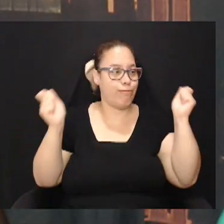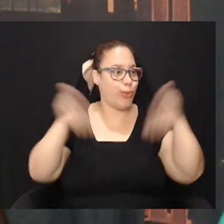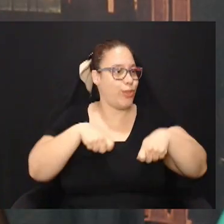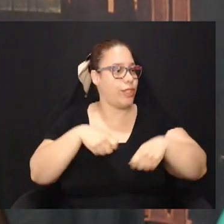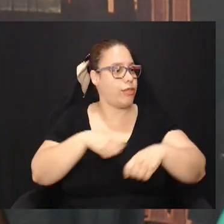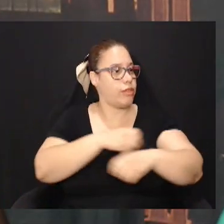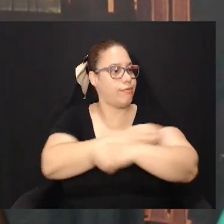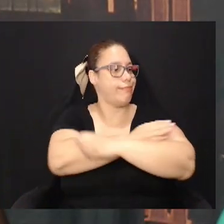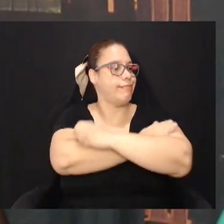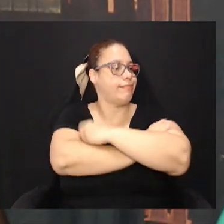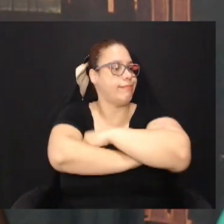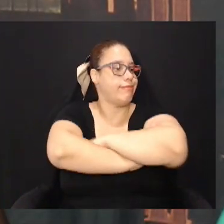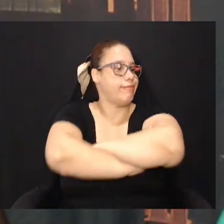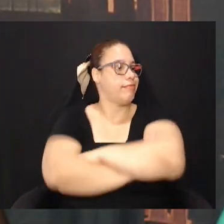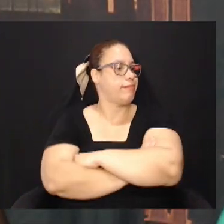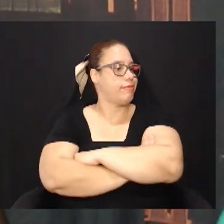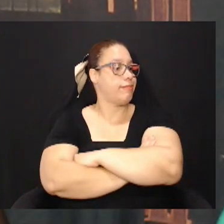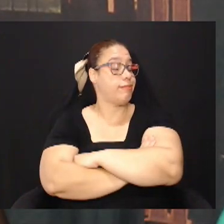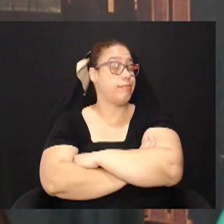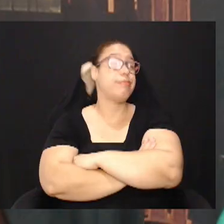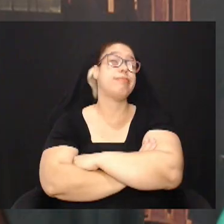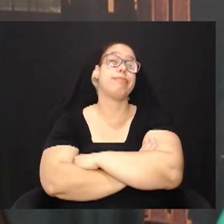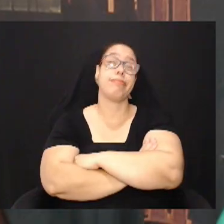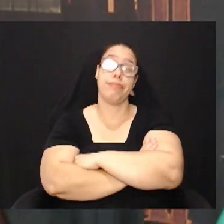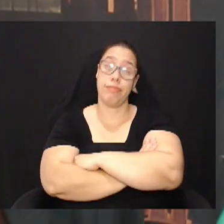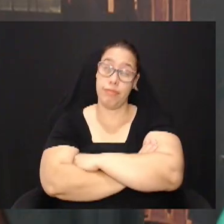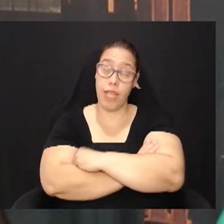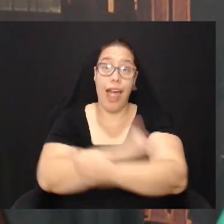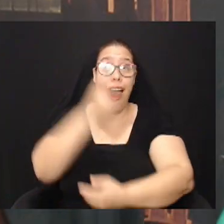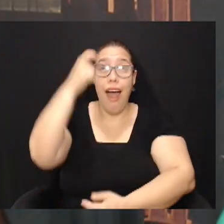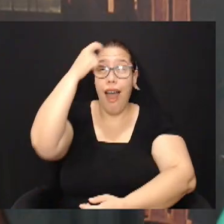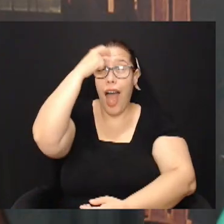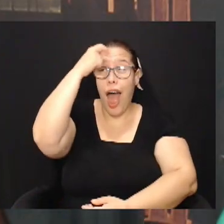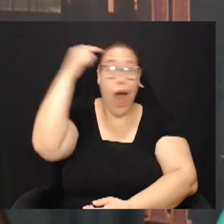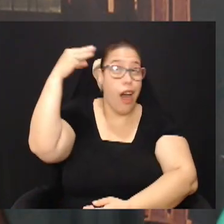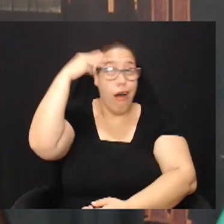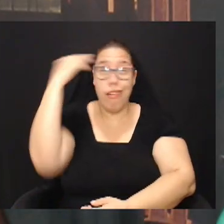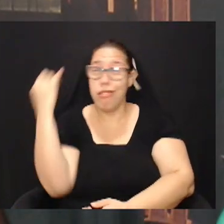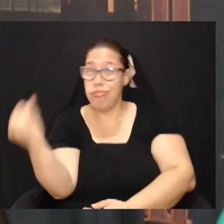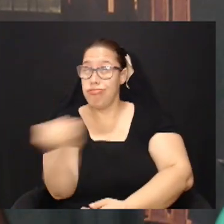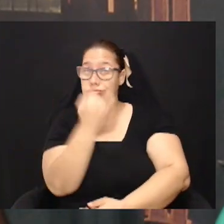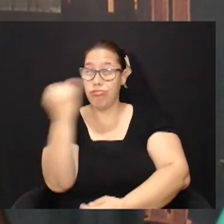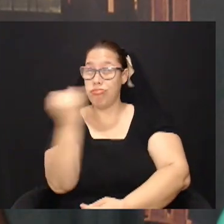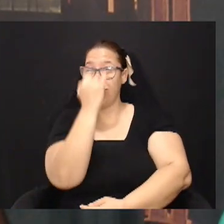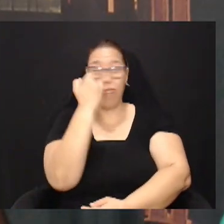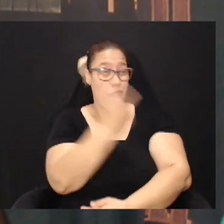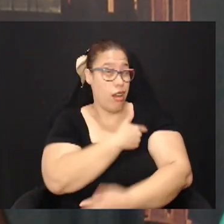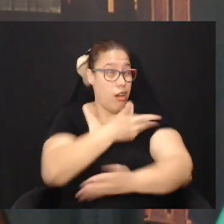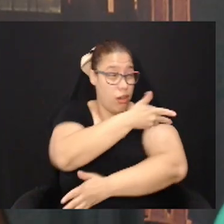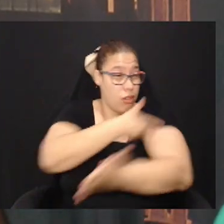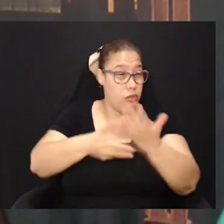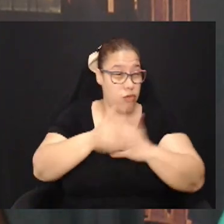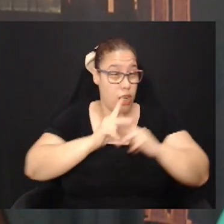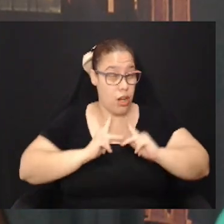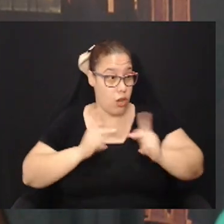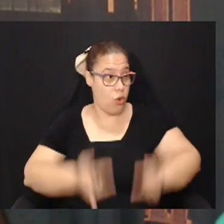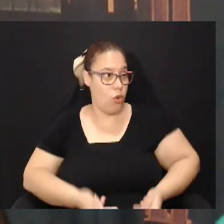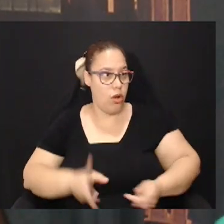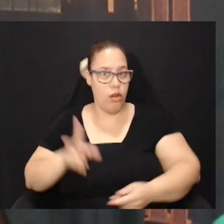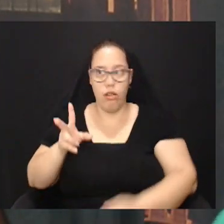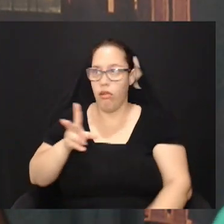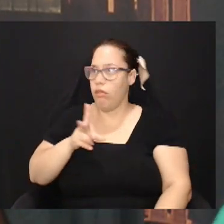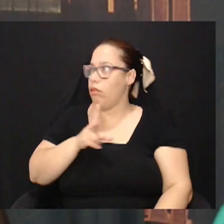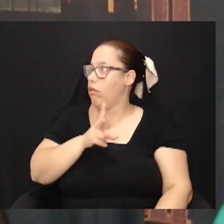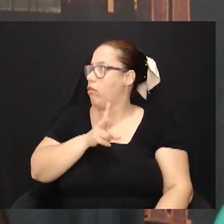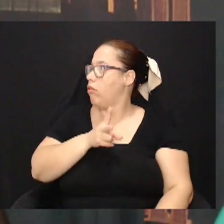gente fixa a memória que é importante ser fixada para nossa convivência como ser humano. Uau! Então, de